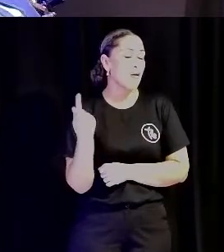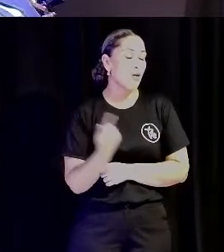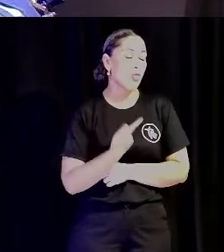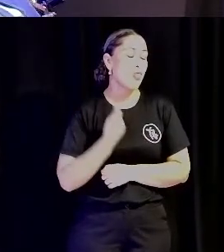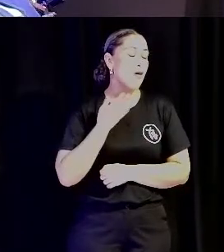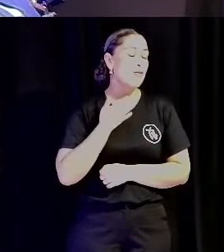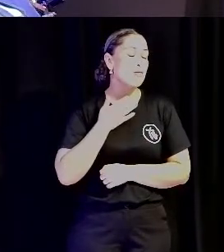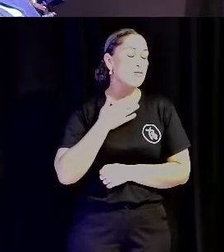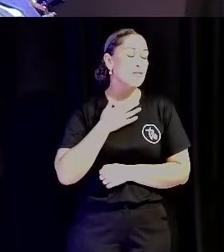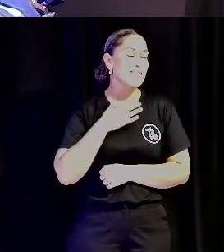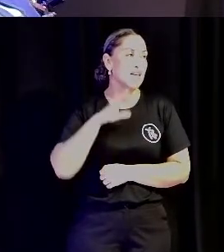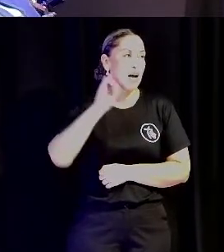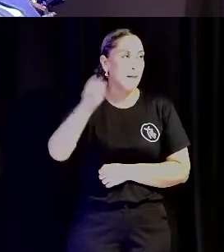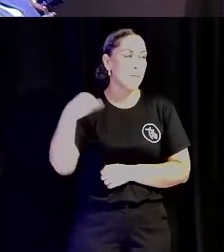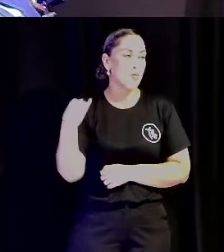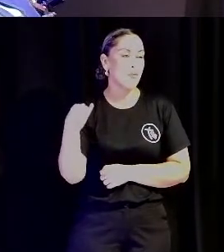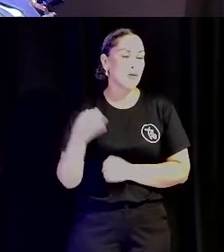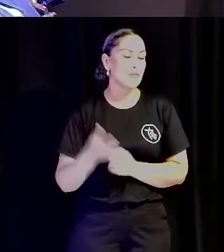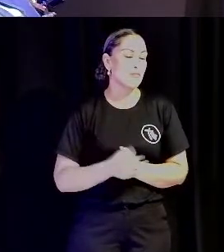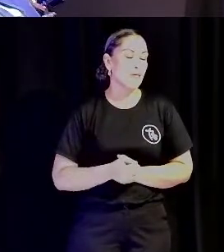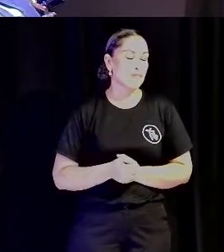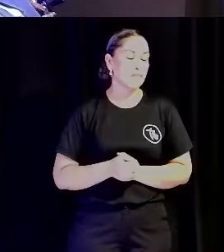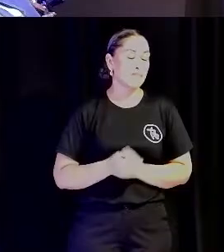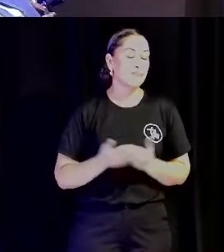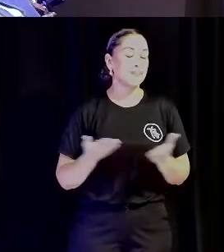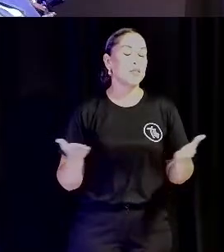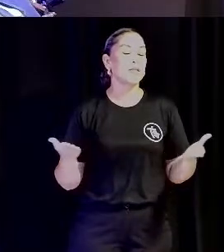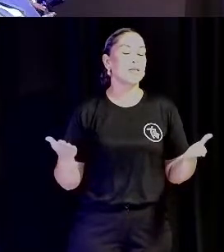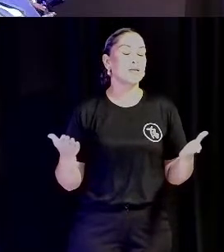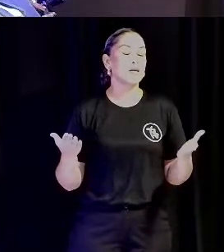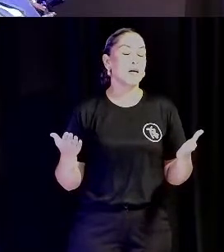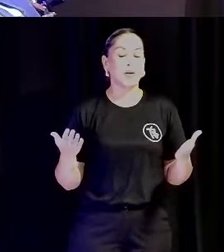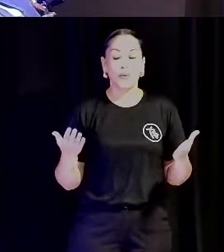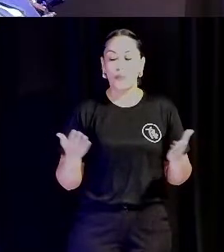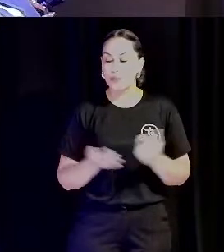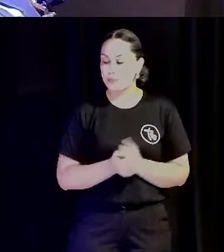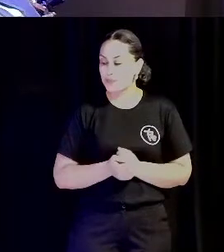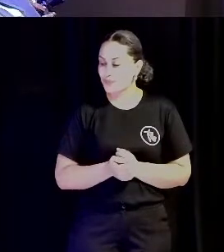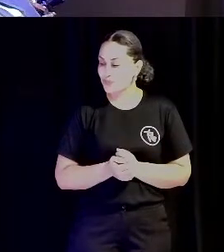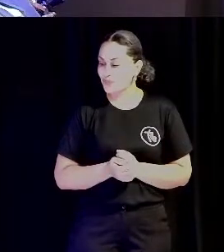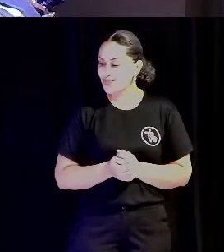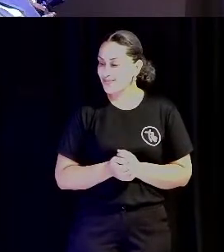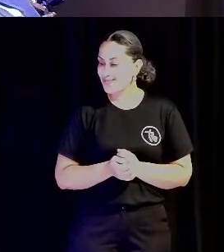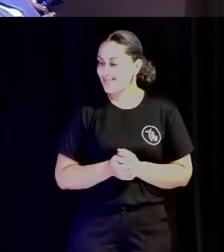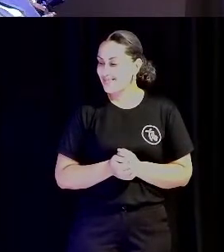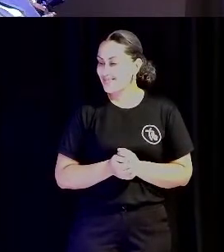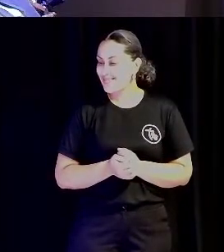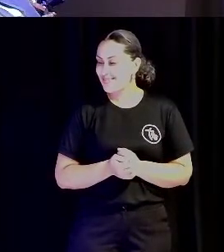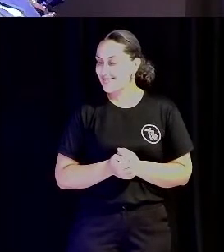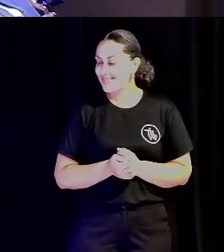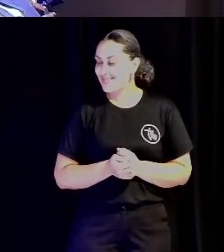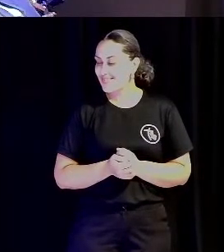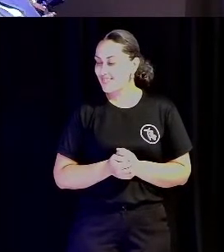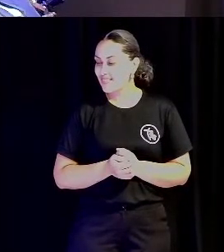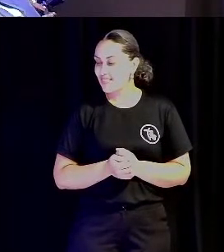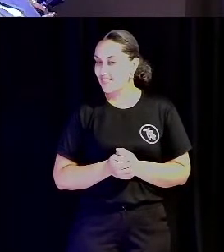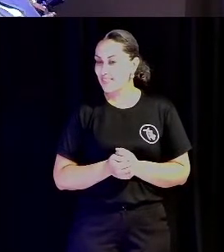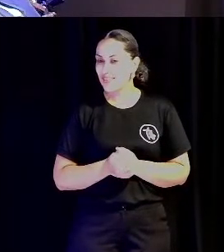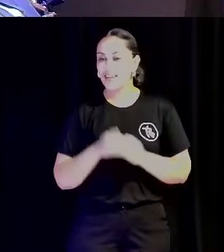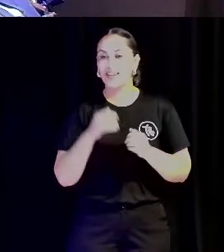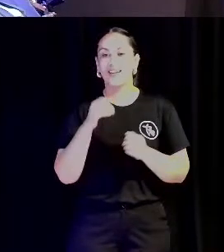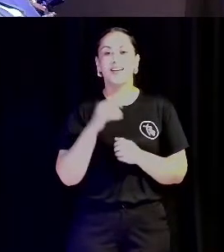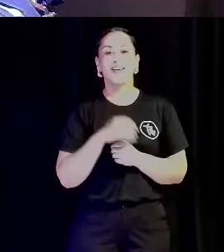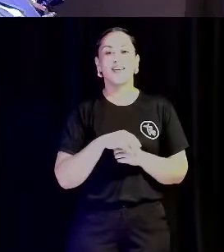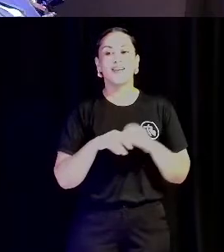delas? Então ele fez aquela declaração de amor, que nós não vamos repetir aqui,